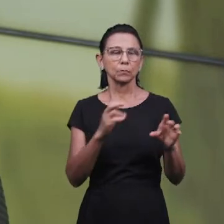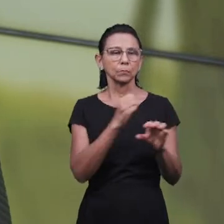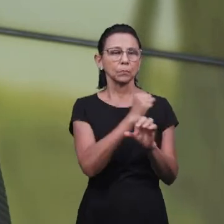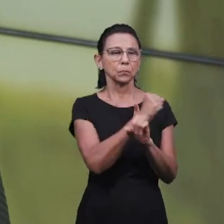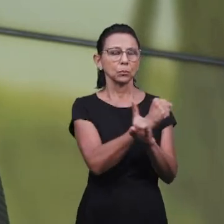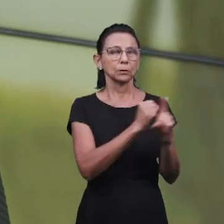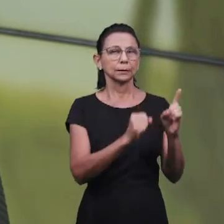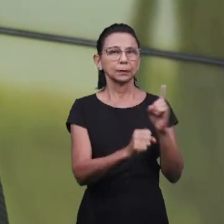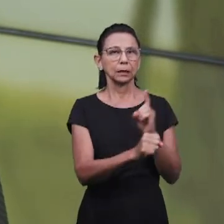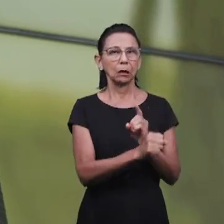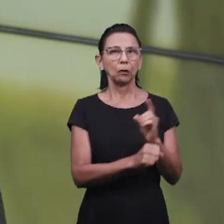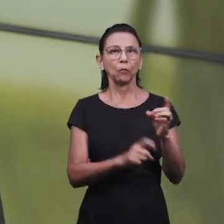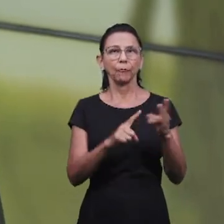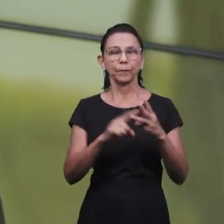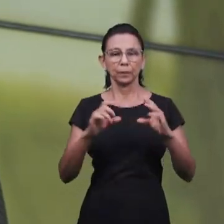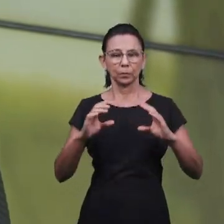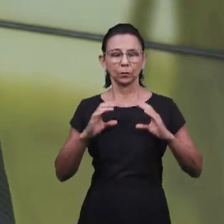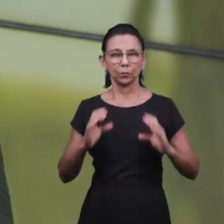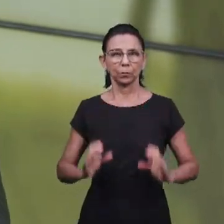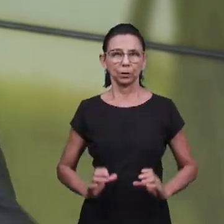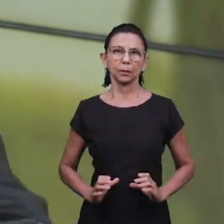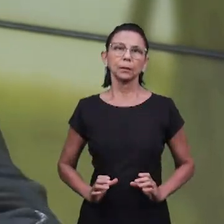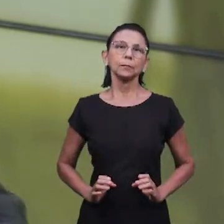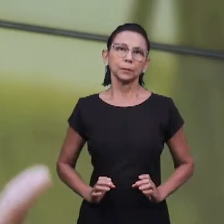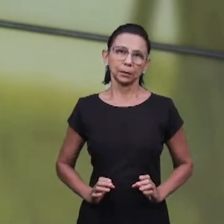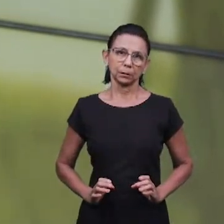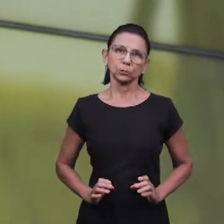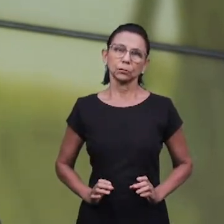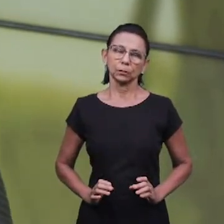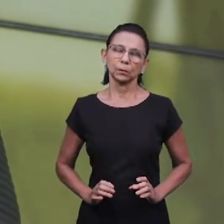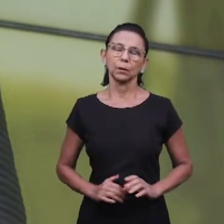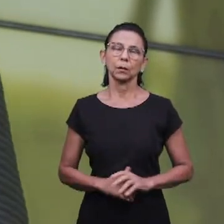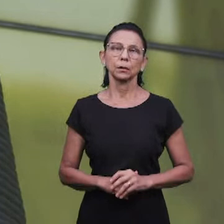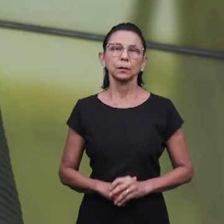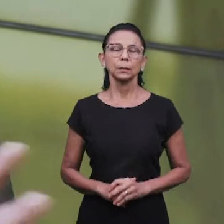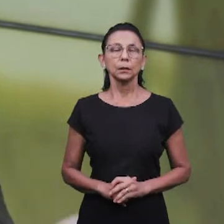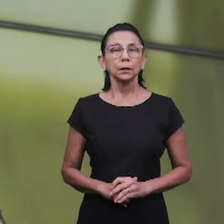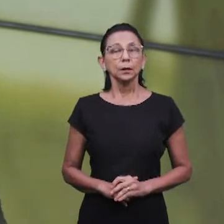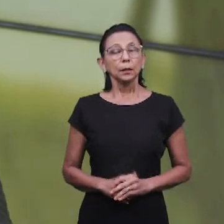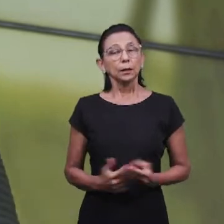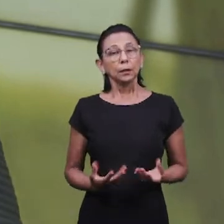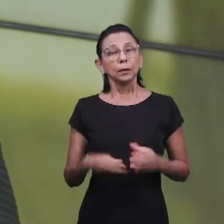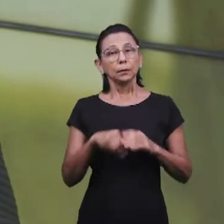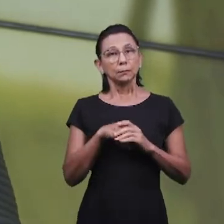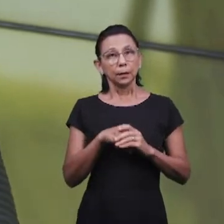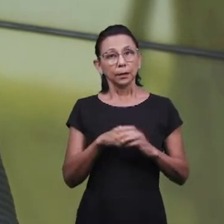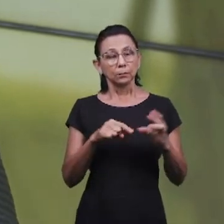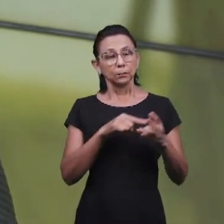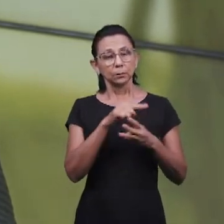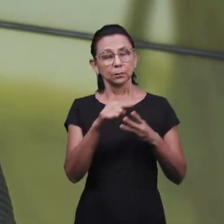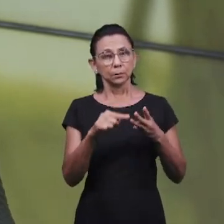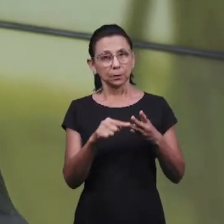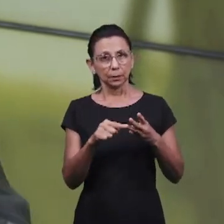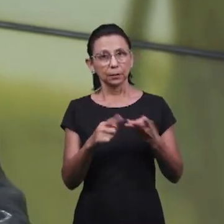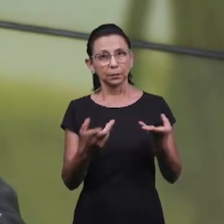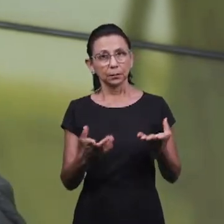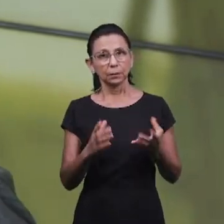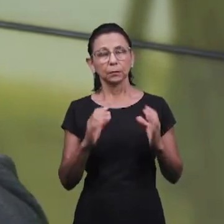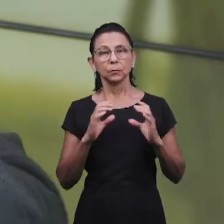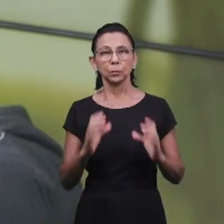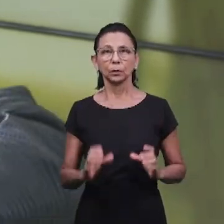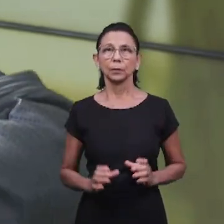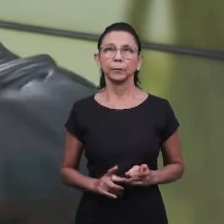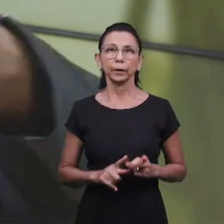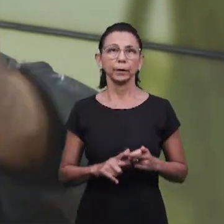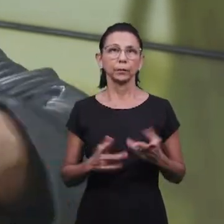é através, né, dessas características, é muito amplo nós dizermos, né? Porque o autismo,